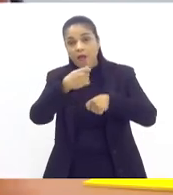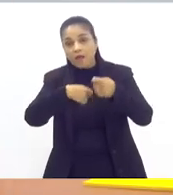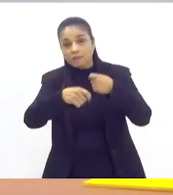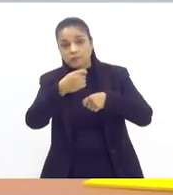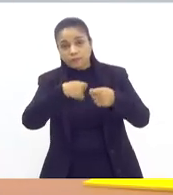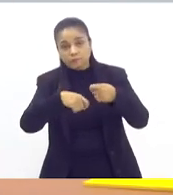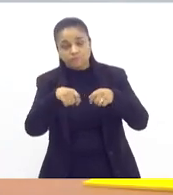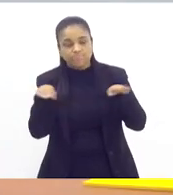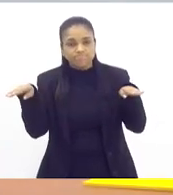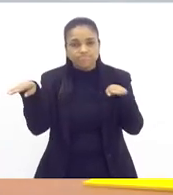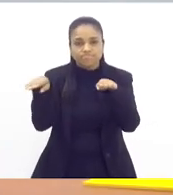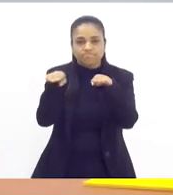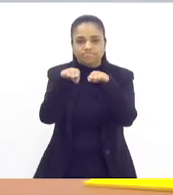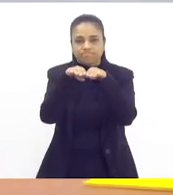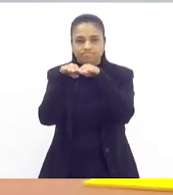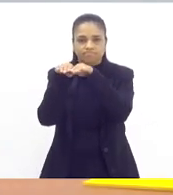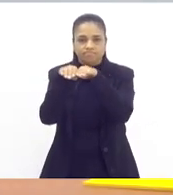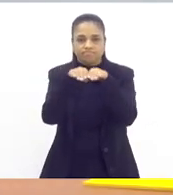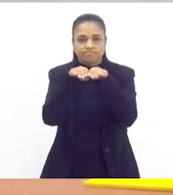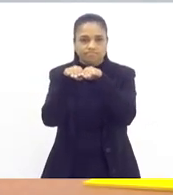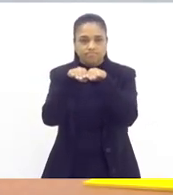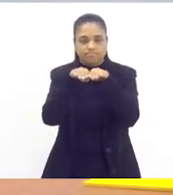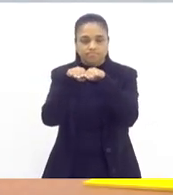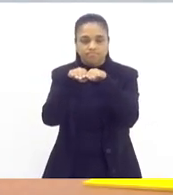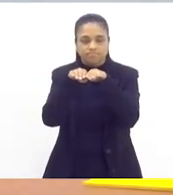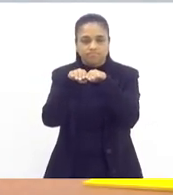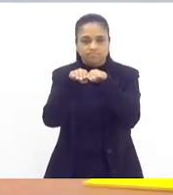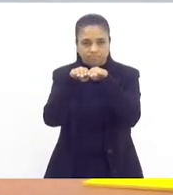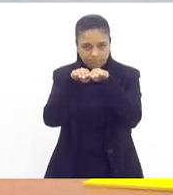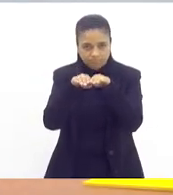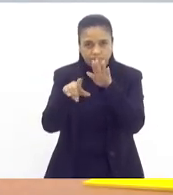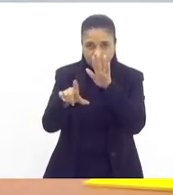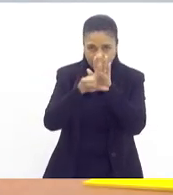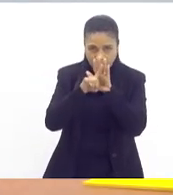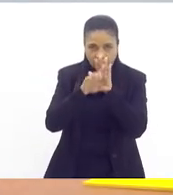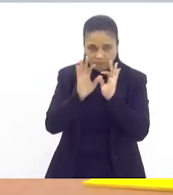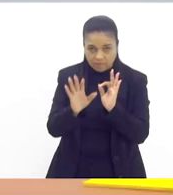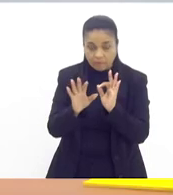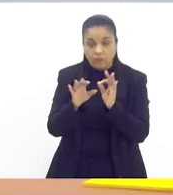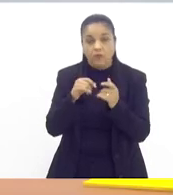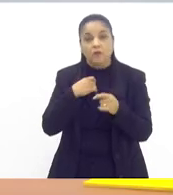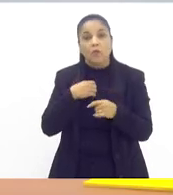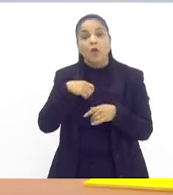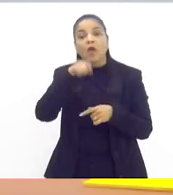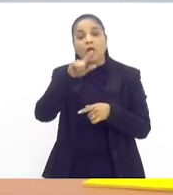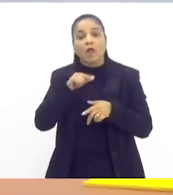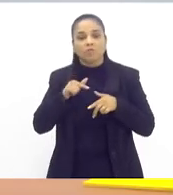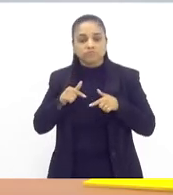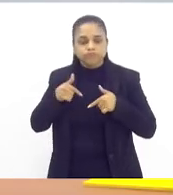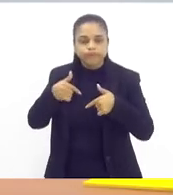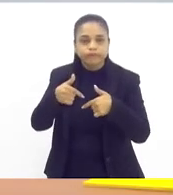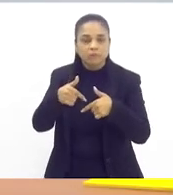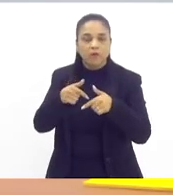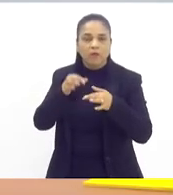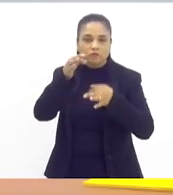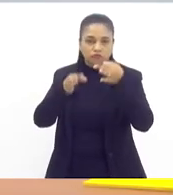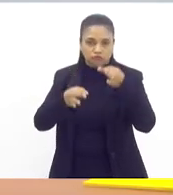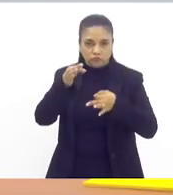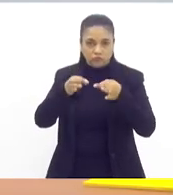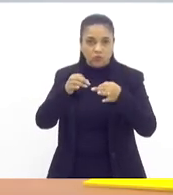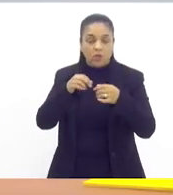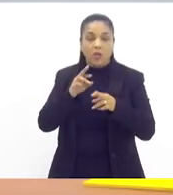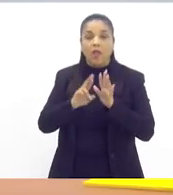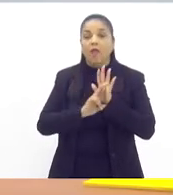uma uniformidade de interpretação. Quem vai atuar como julgador são os representantes dos estados e